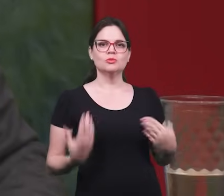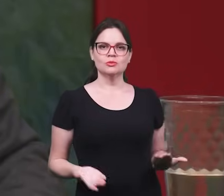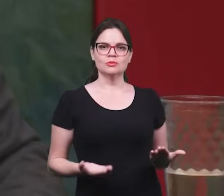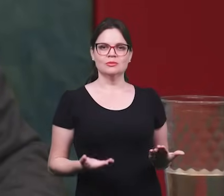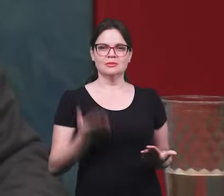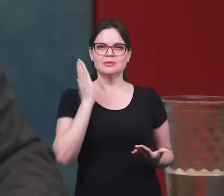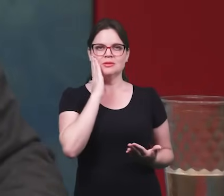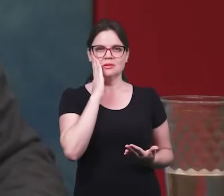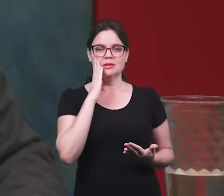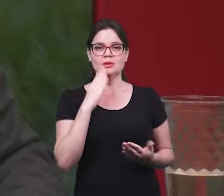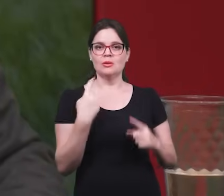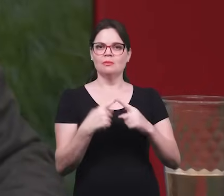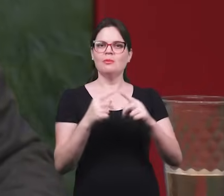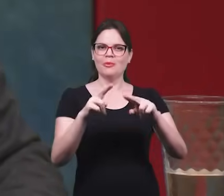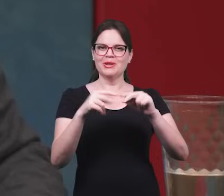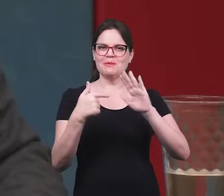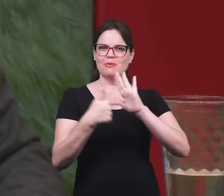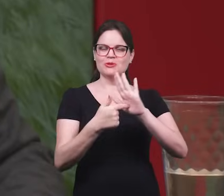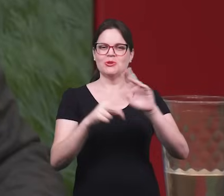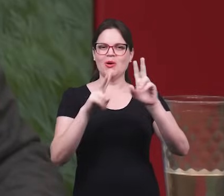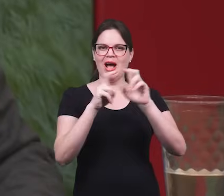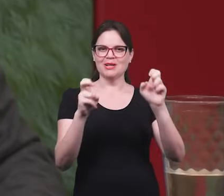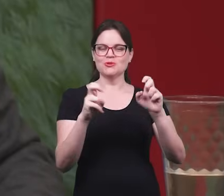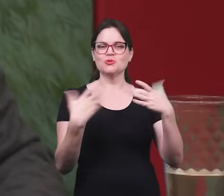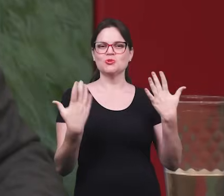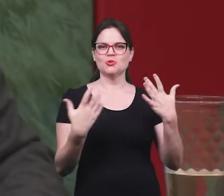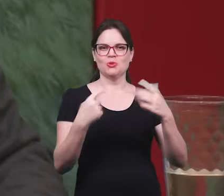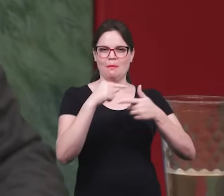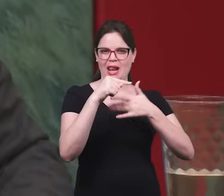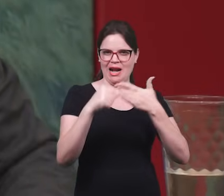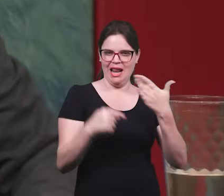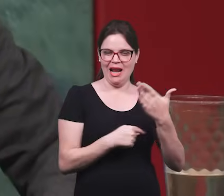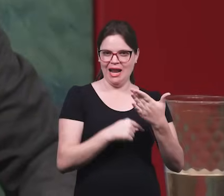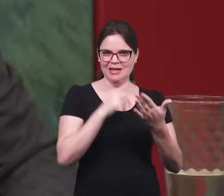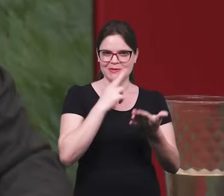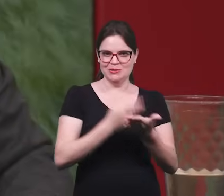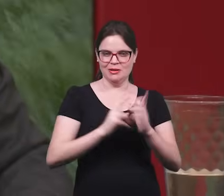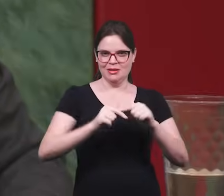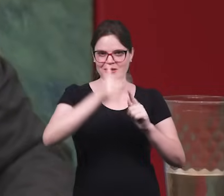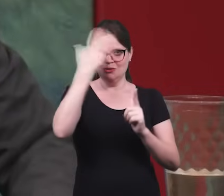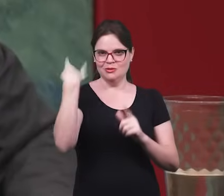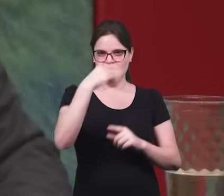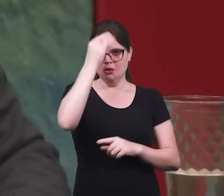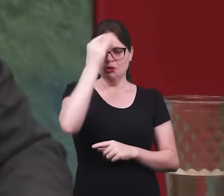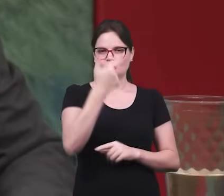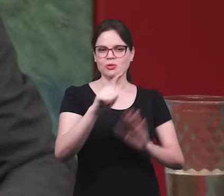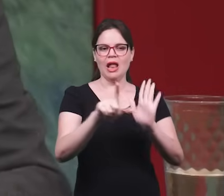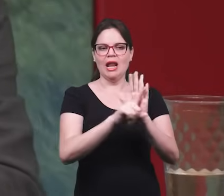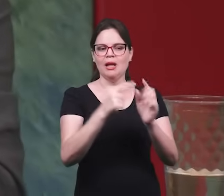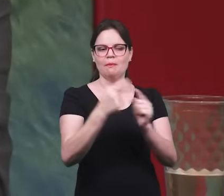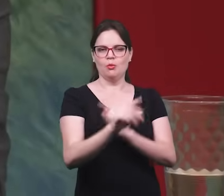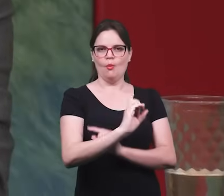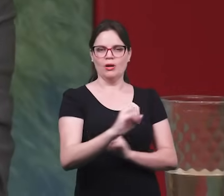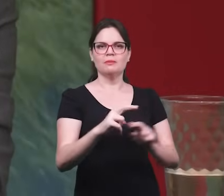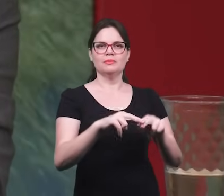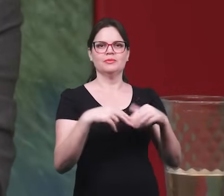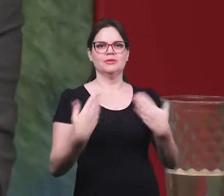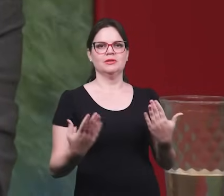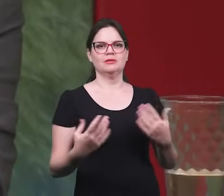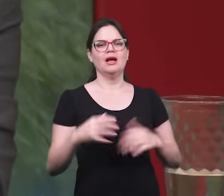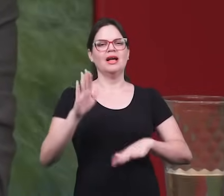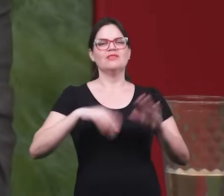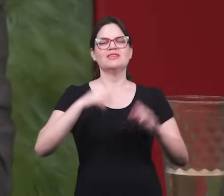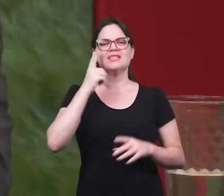porque é a expressão do amor por você vê essas pessoas como uma pessoas diz mas ninguém me ama nessa